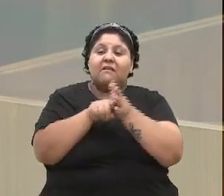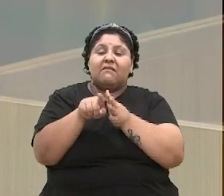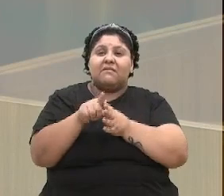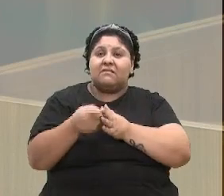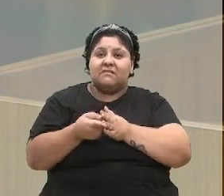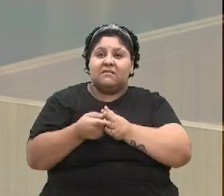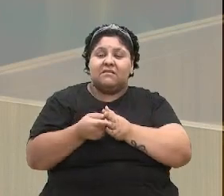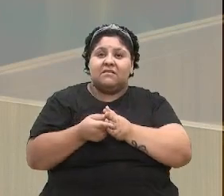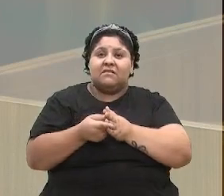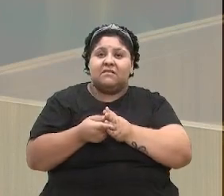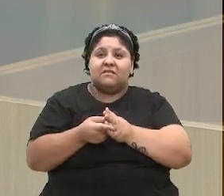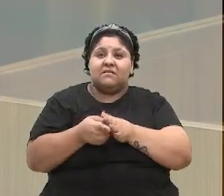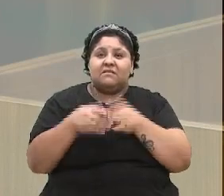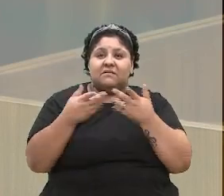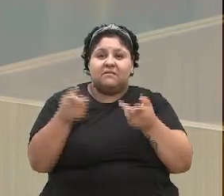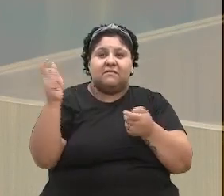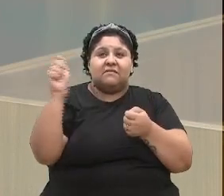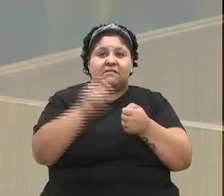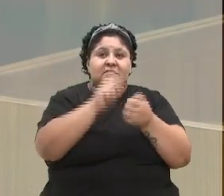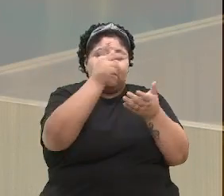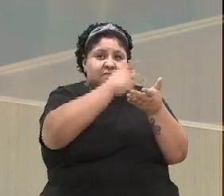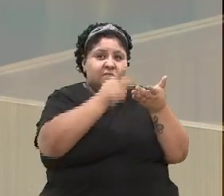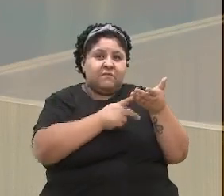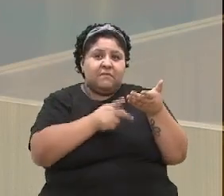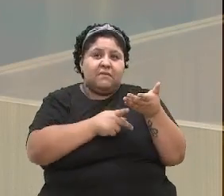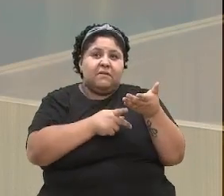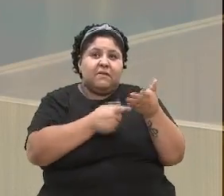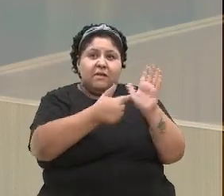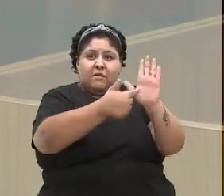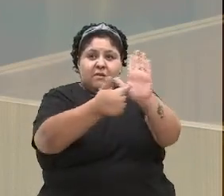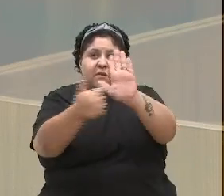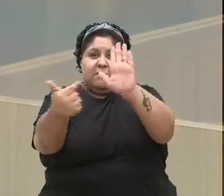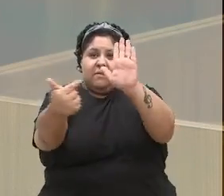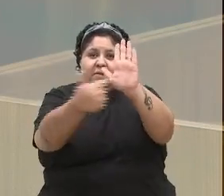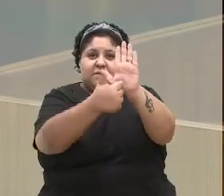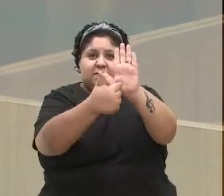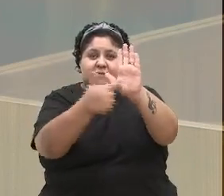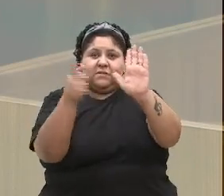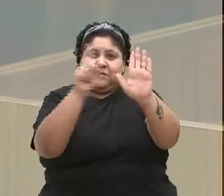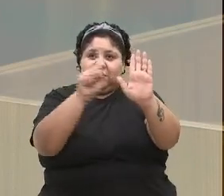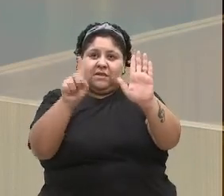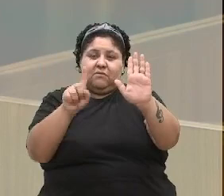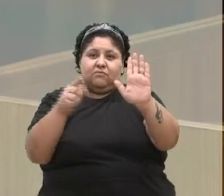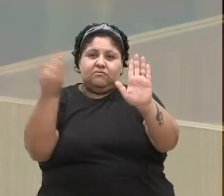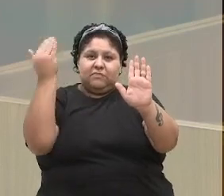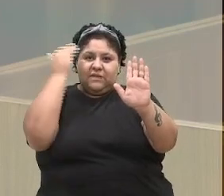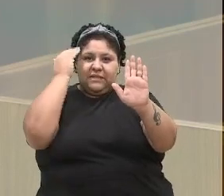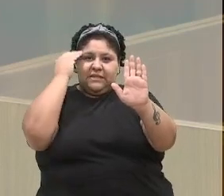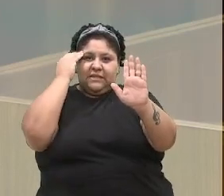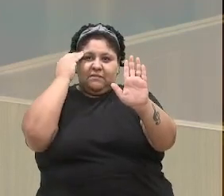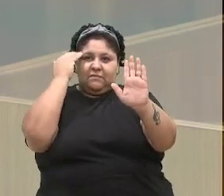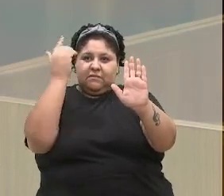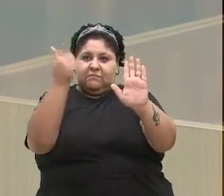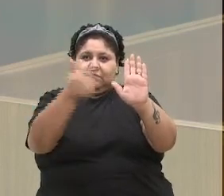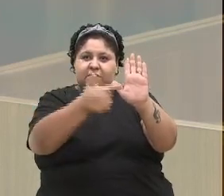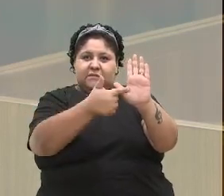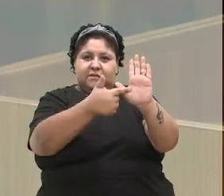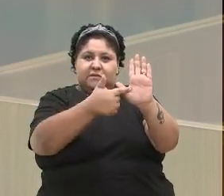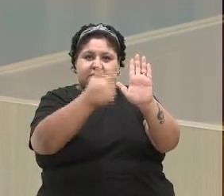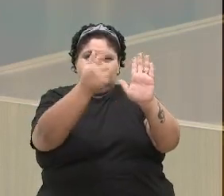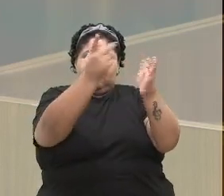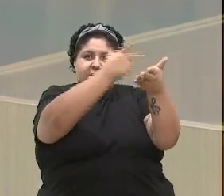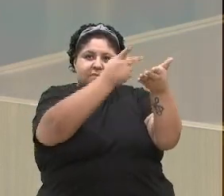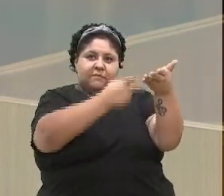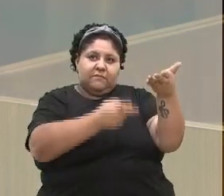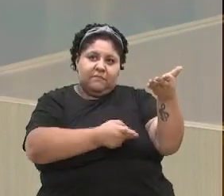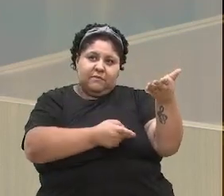fui convidado. Então eu fiz um desenho para os que não entendem, ali para o vereador Lucas Gil, não entendeu? Ele não entende, está aqui o desenho, ó. Vamos